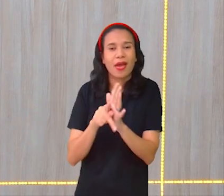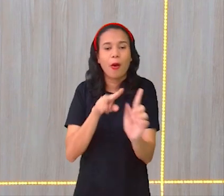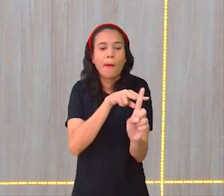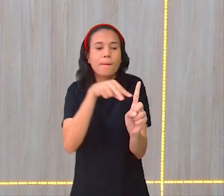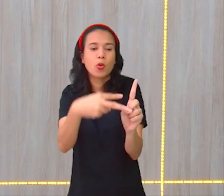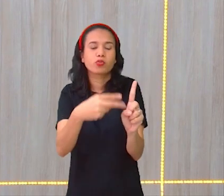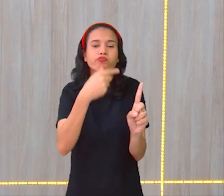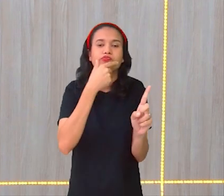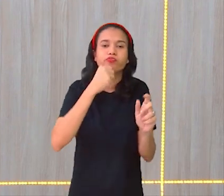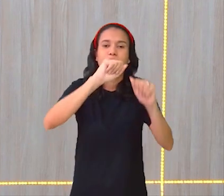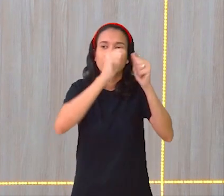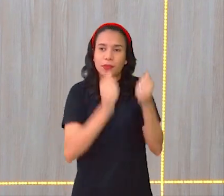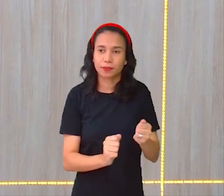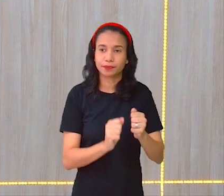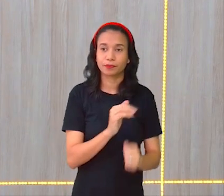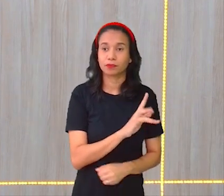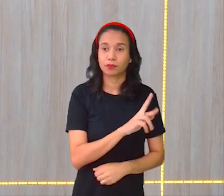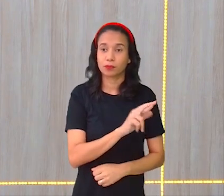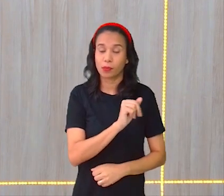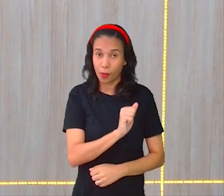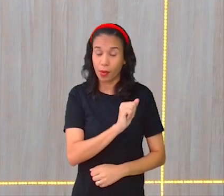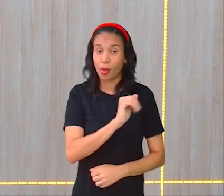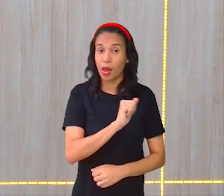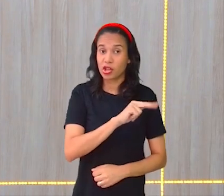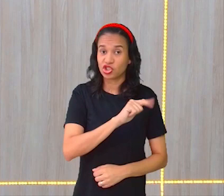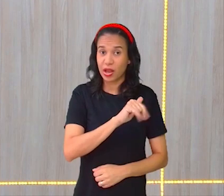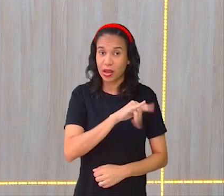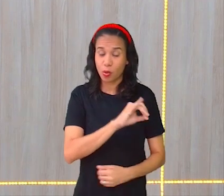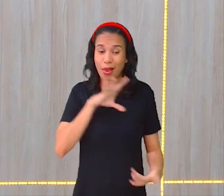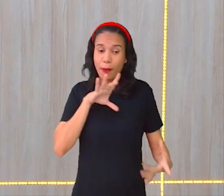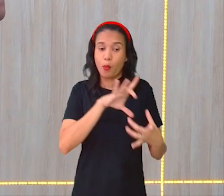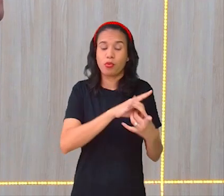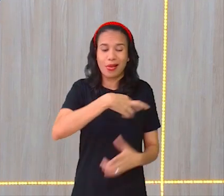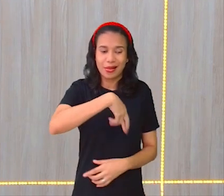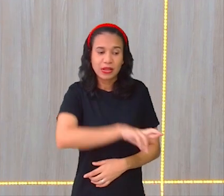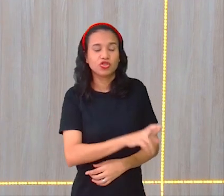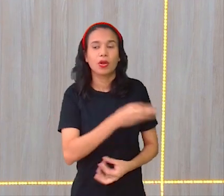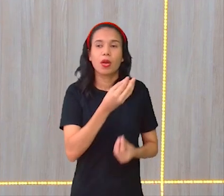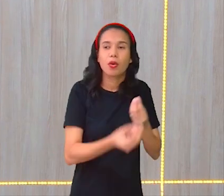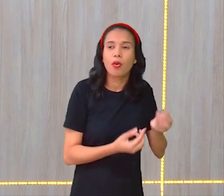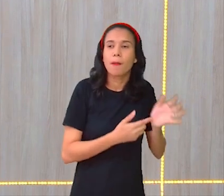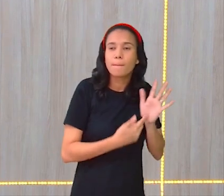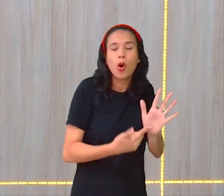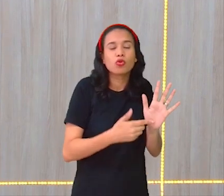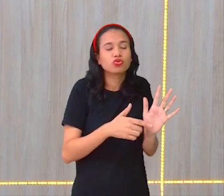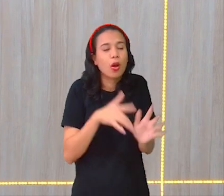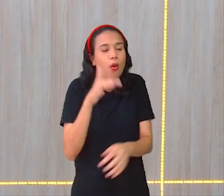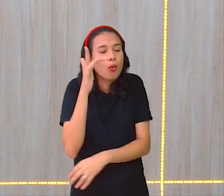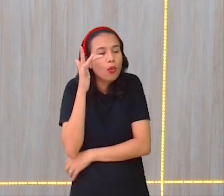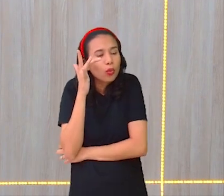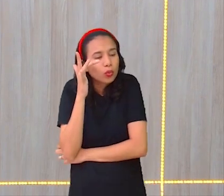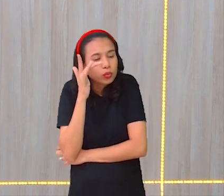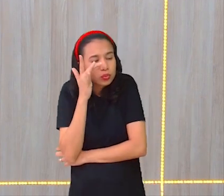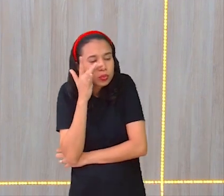artista. Como o Fra Angélico era um homem, né, ligado à religião, ele traz uma obra mais